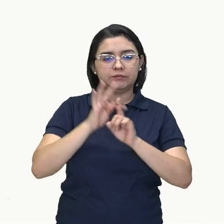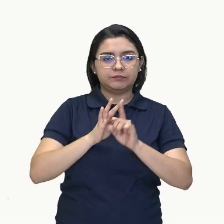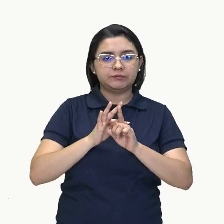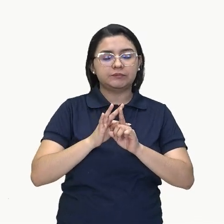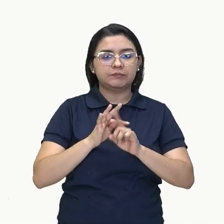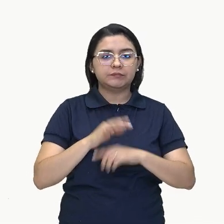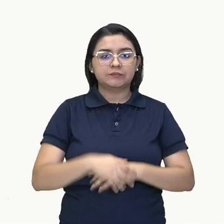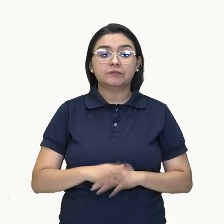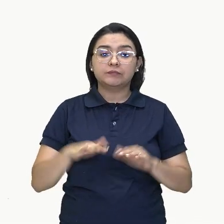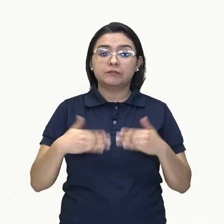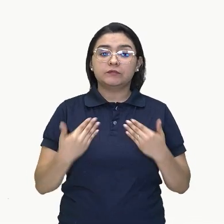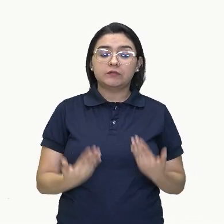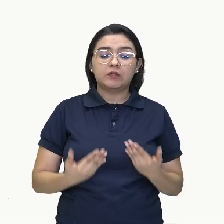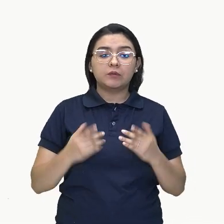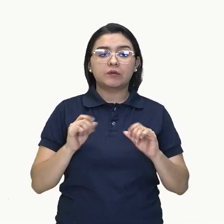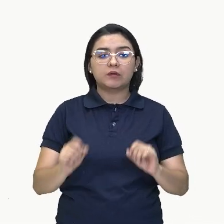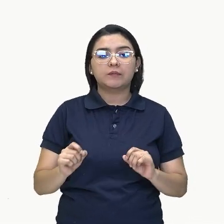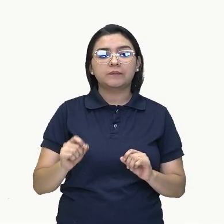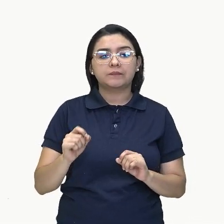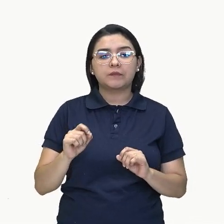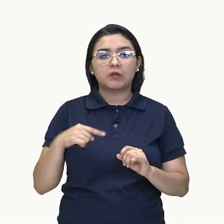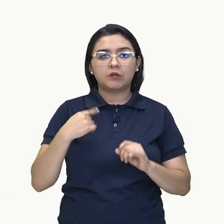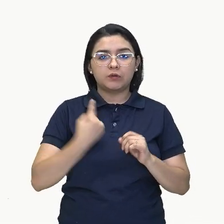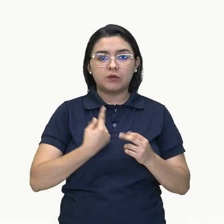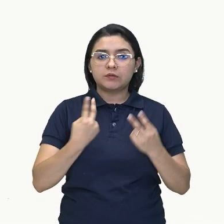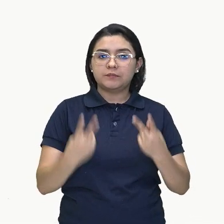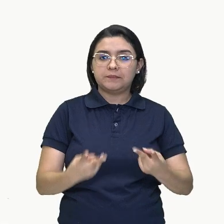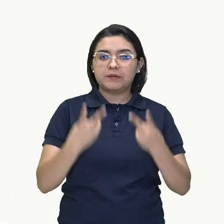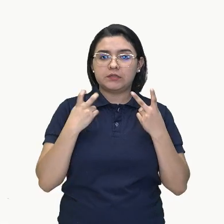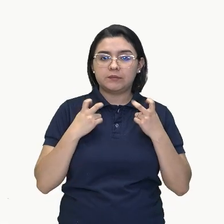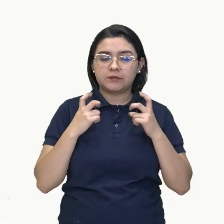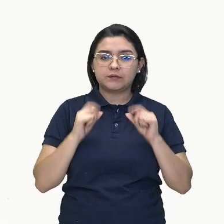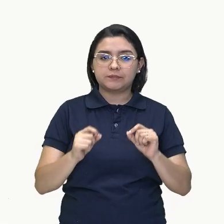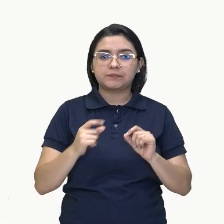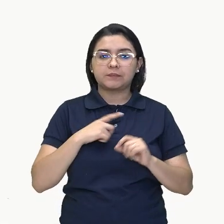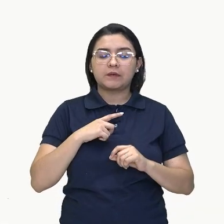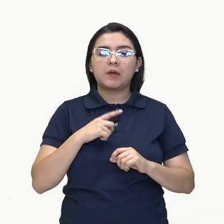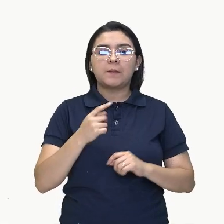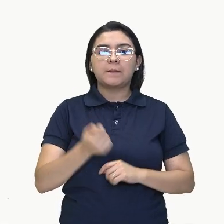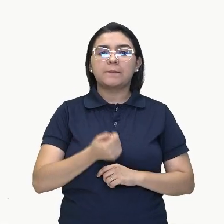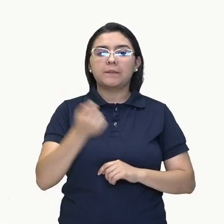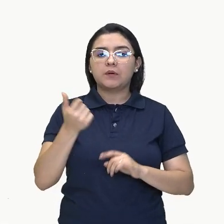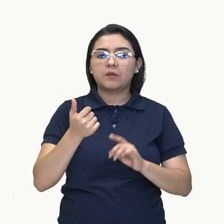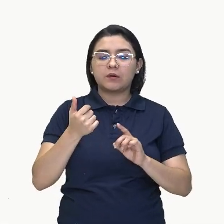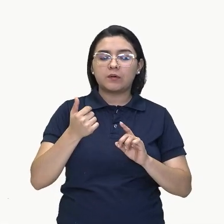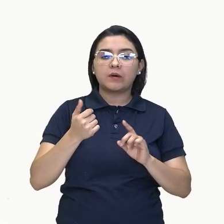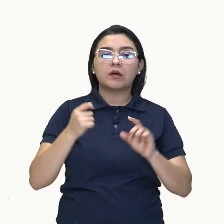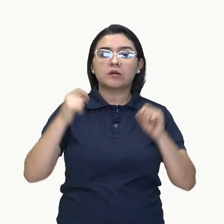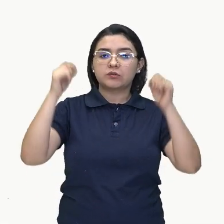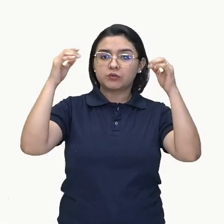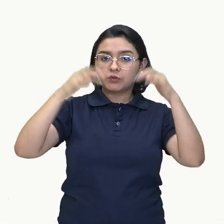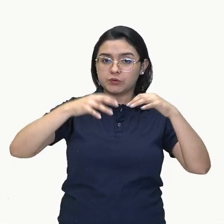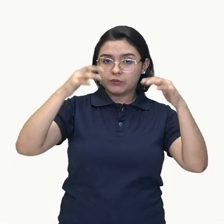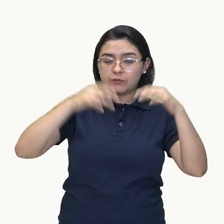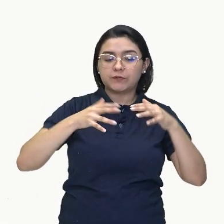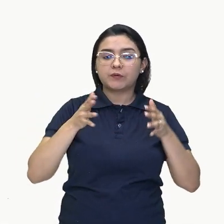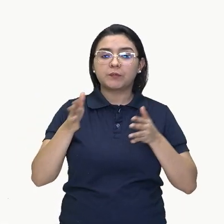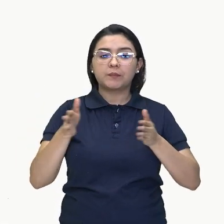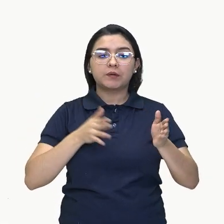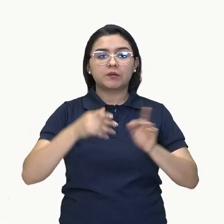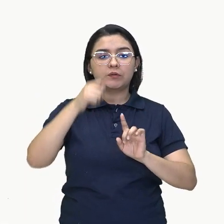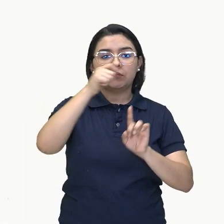Então, é basicamente quando a gente observa a menor quantidade de chuvas, olha, aqui no